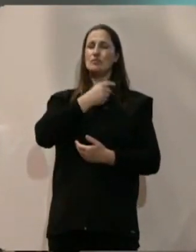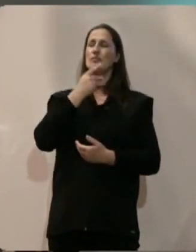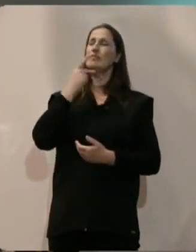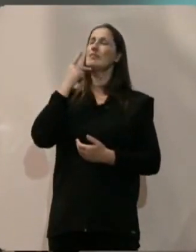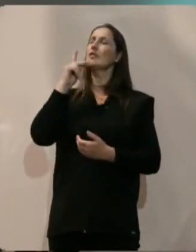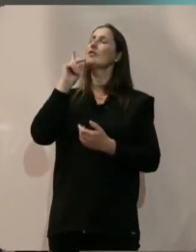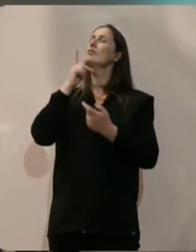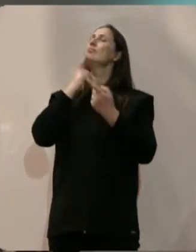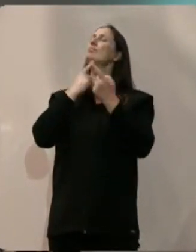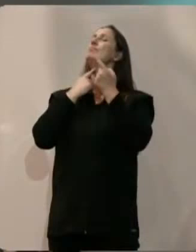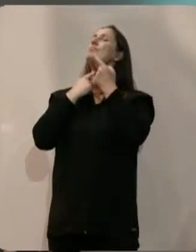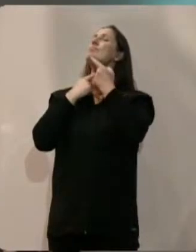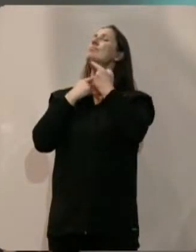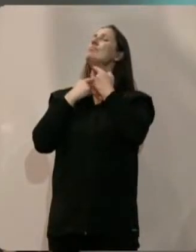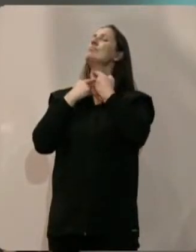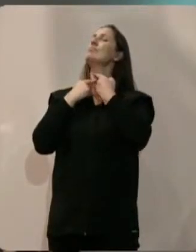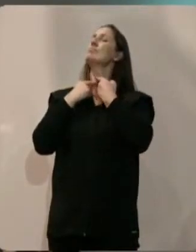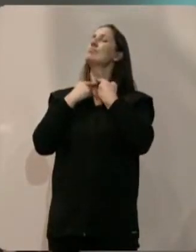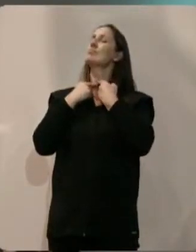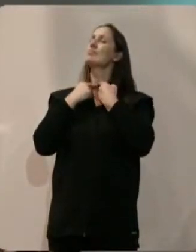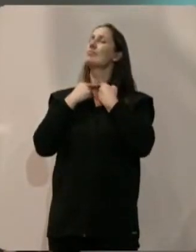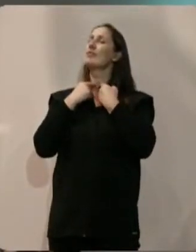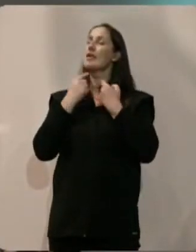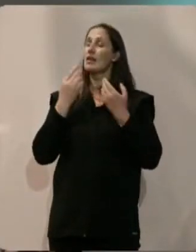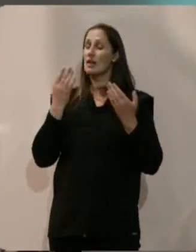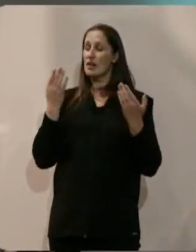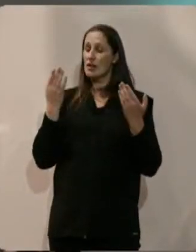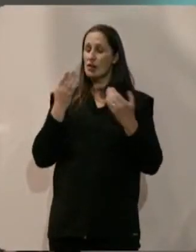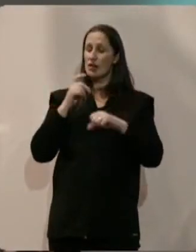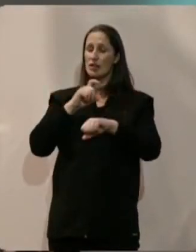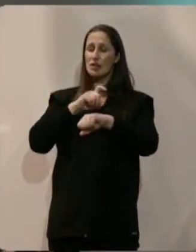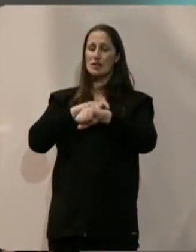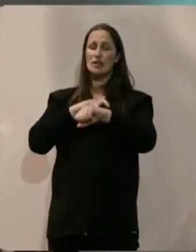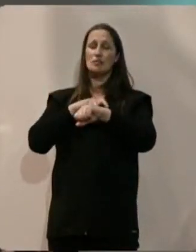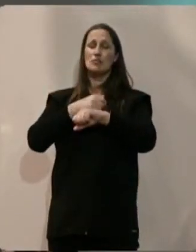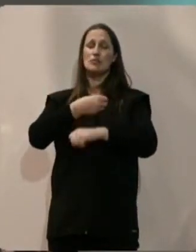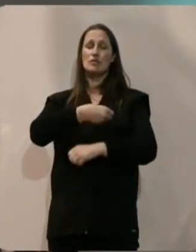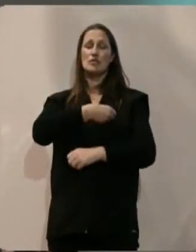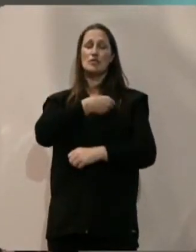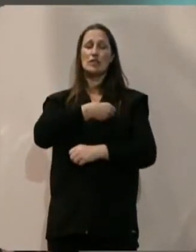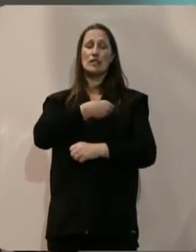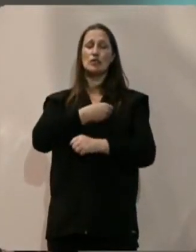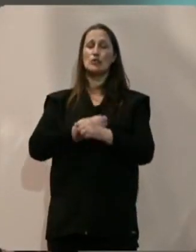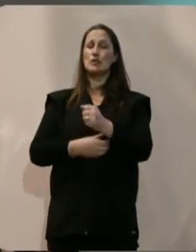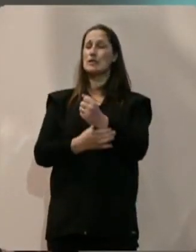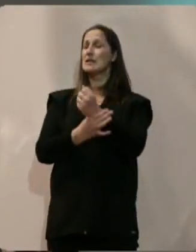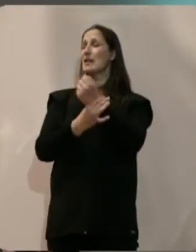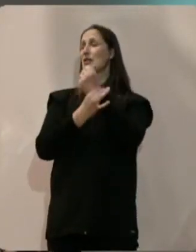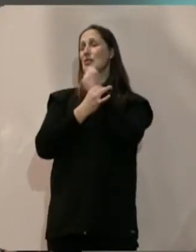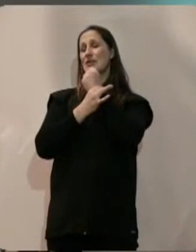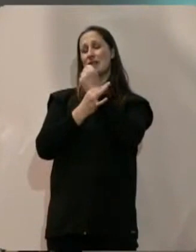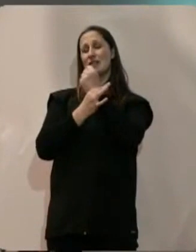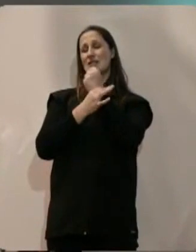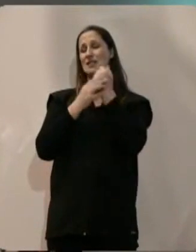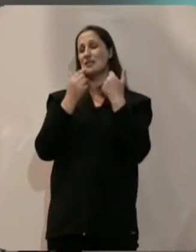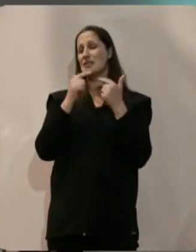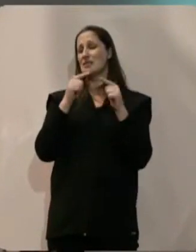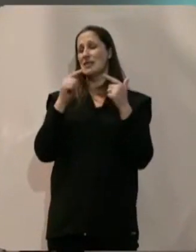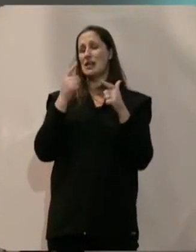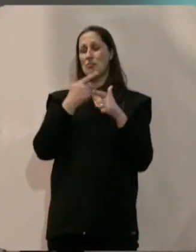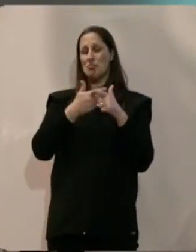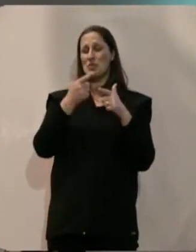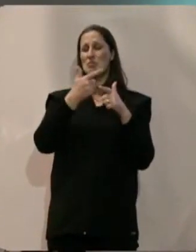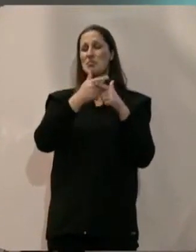vontade. E nesse tempo, Pai, que estamos vivendo de tanta insegurança, de tantos problemas na